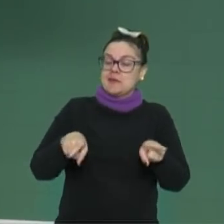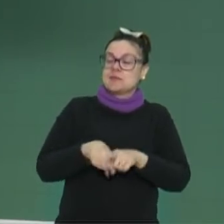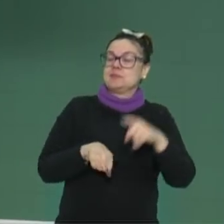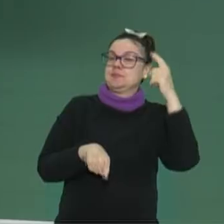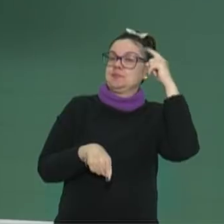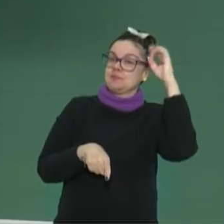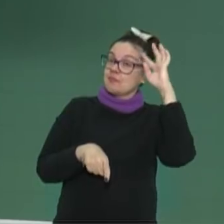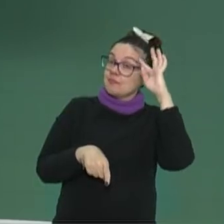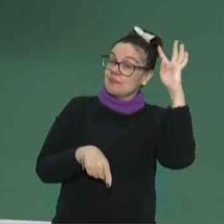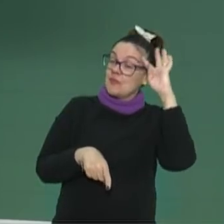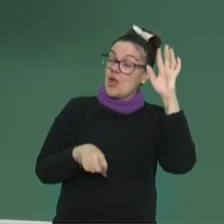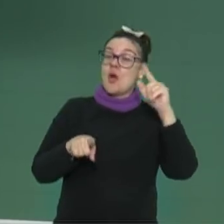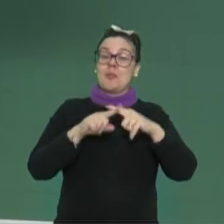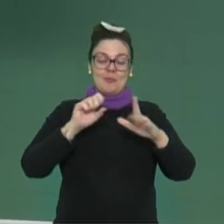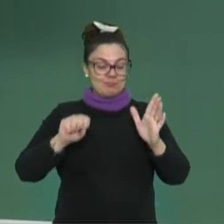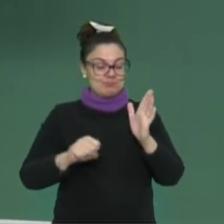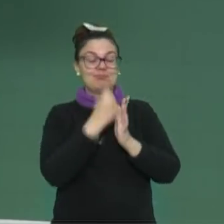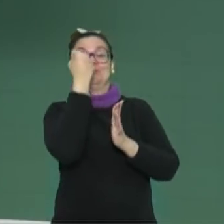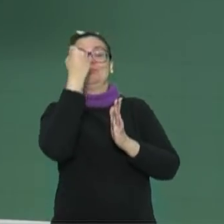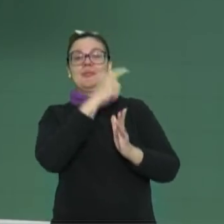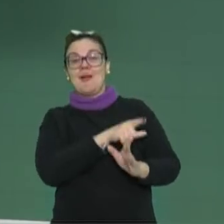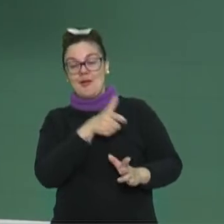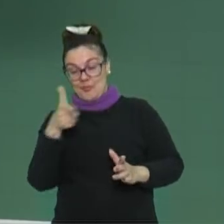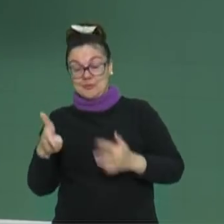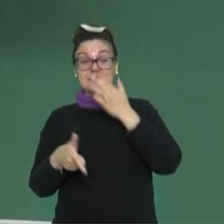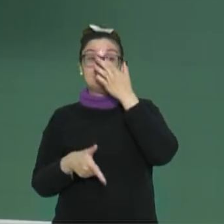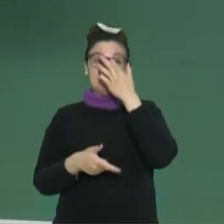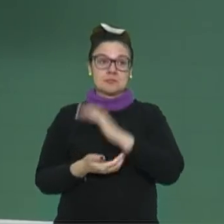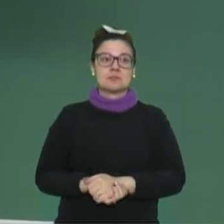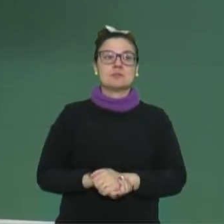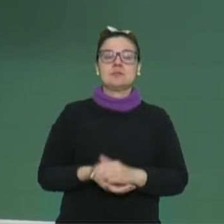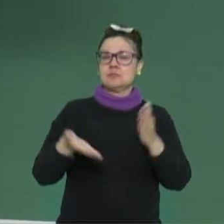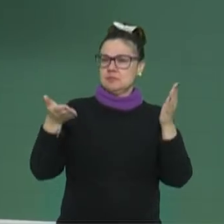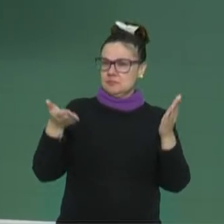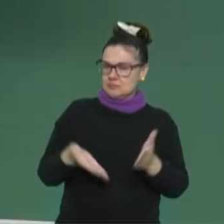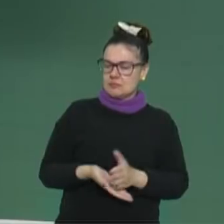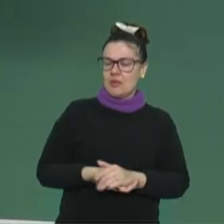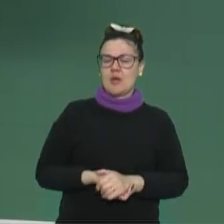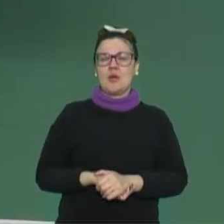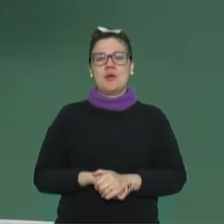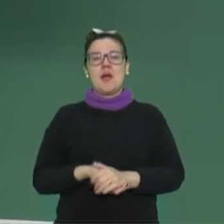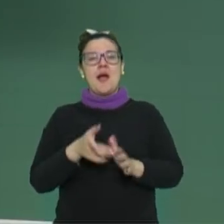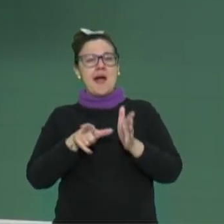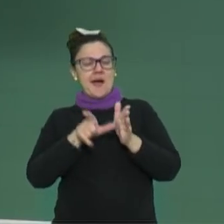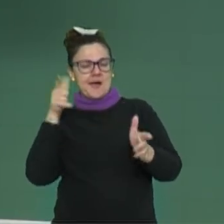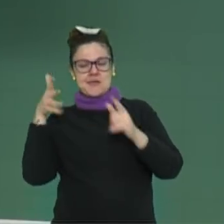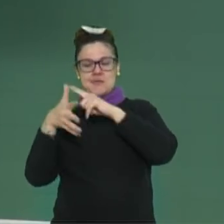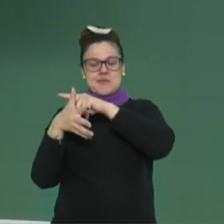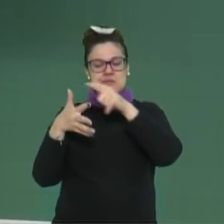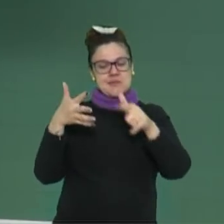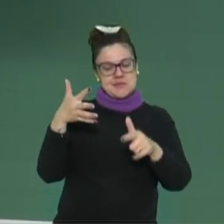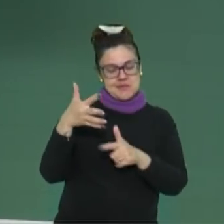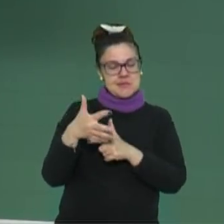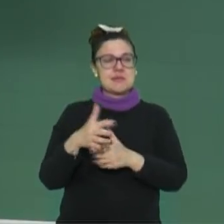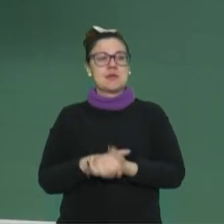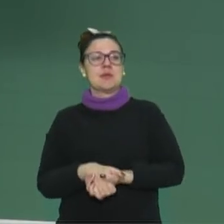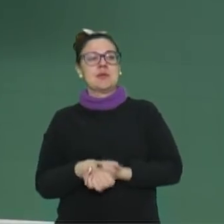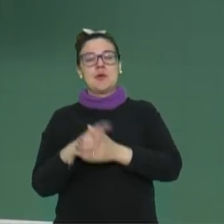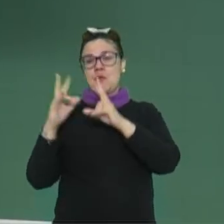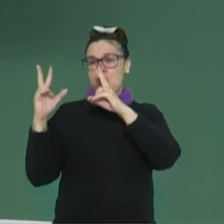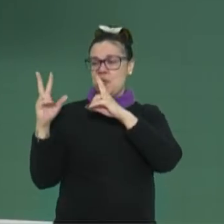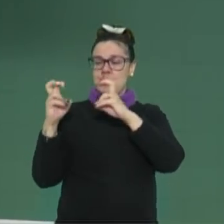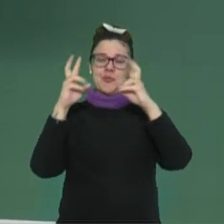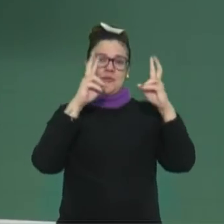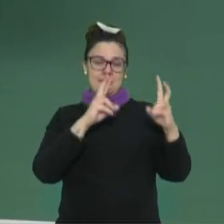pensa, porque uma coisa impacta diretamente a outra. Então, antes de avançarmos para aqueles 5 temas